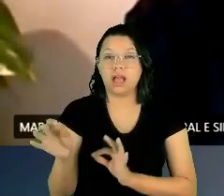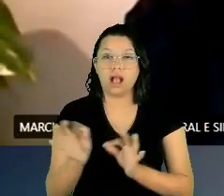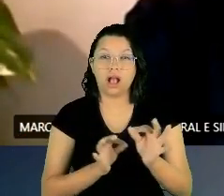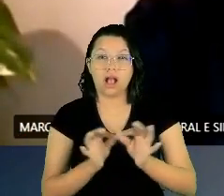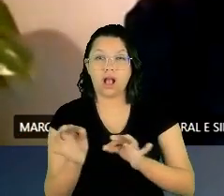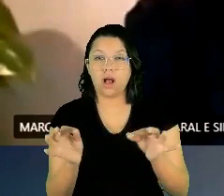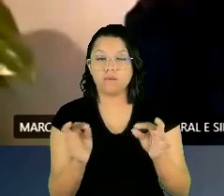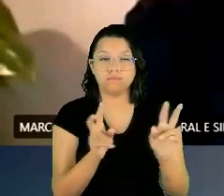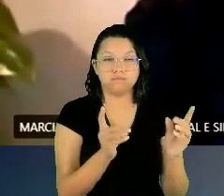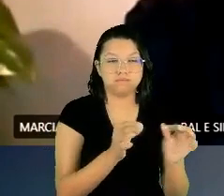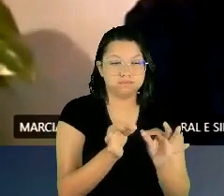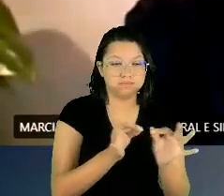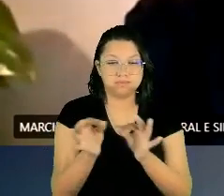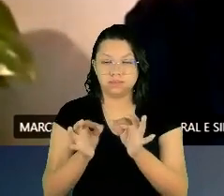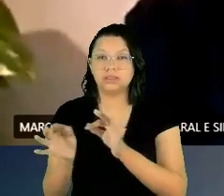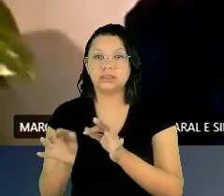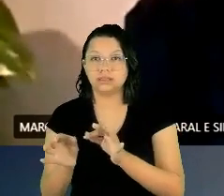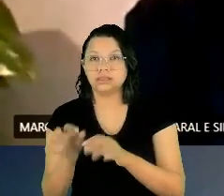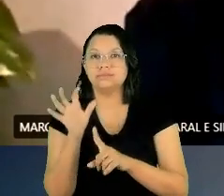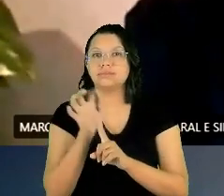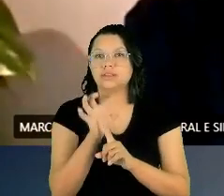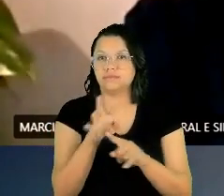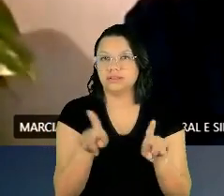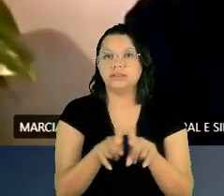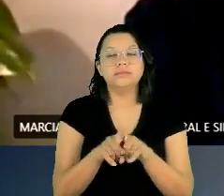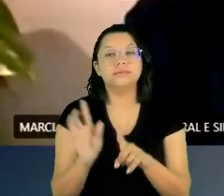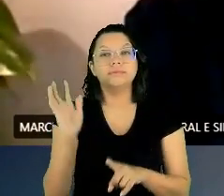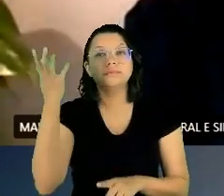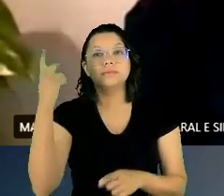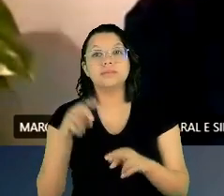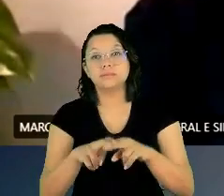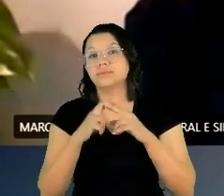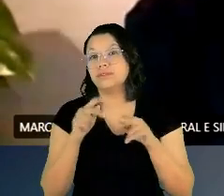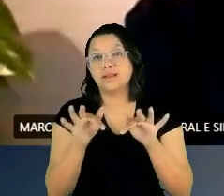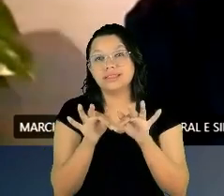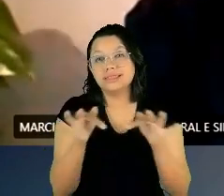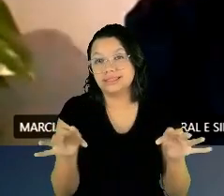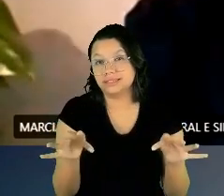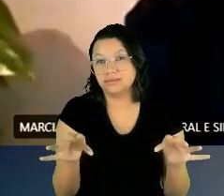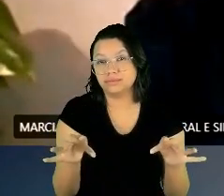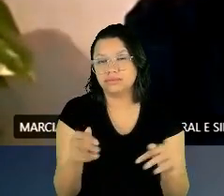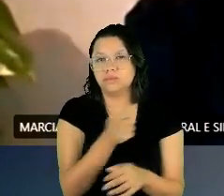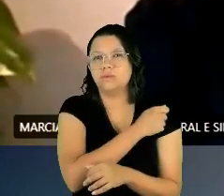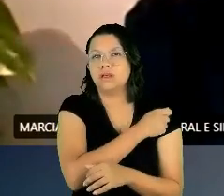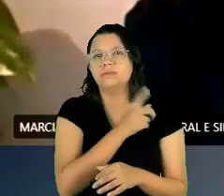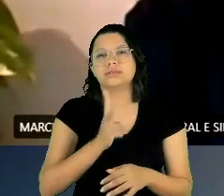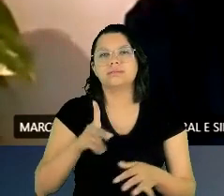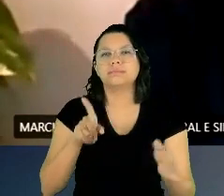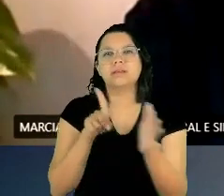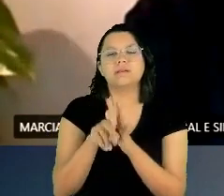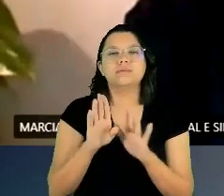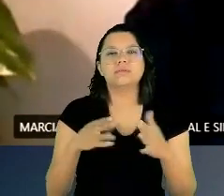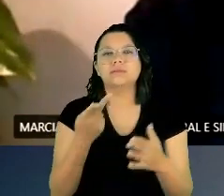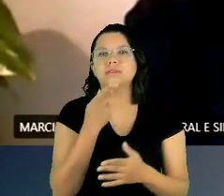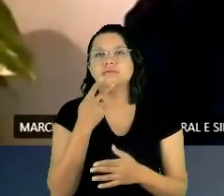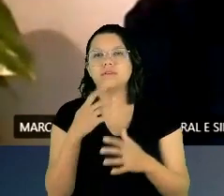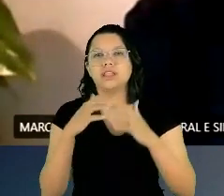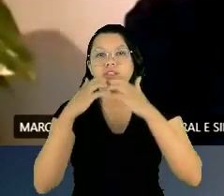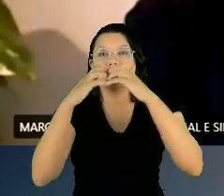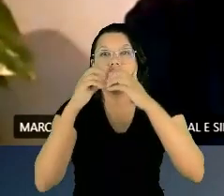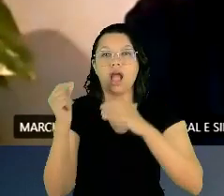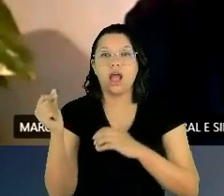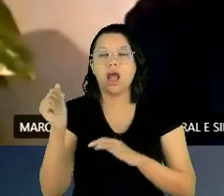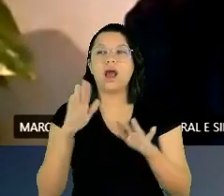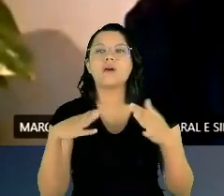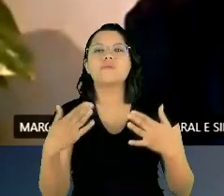de variáveis também interfere na nossa tomada de decisão. Por isso que não é algo tão simples, né? O que os alunos sempre perguntam para mim quando eu dou